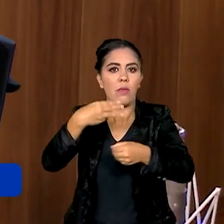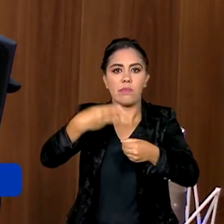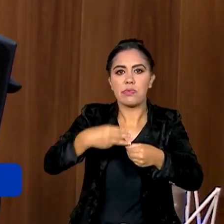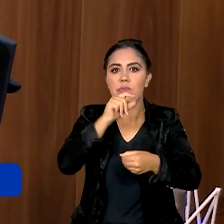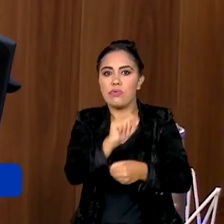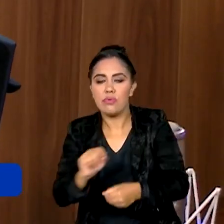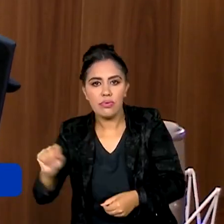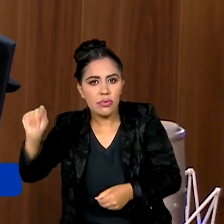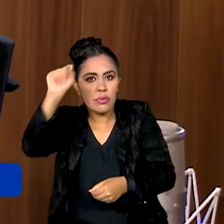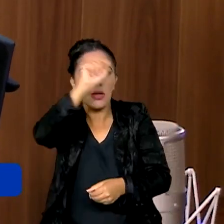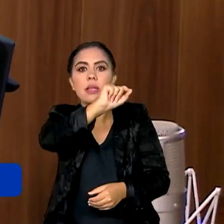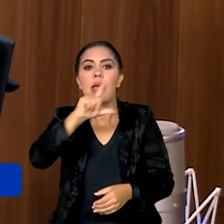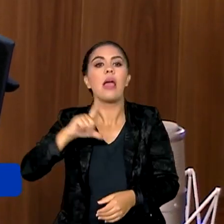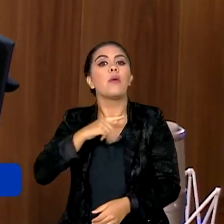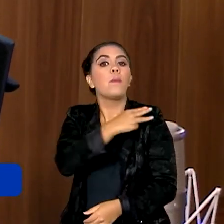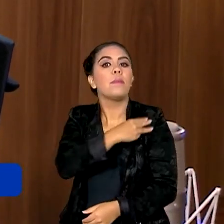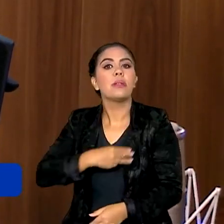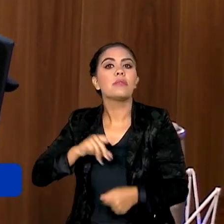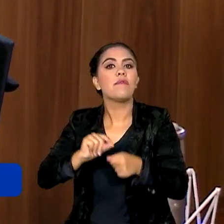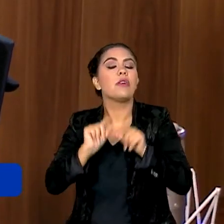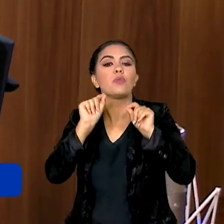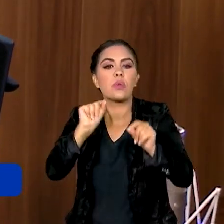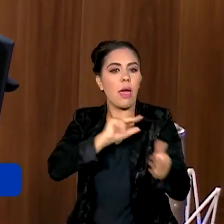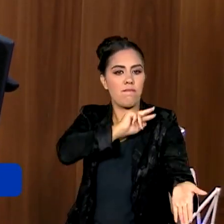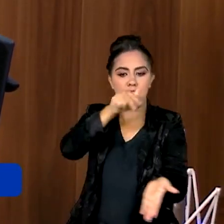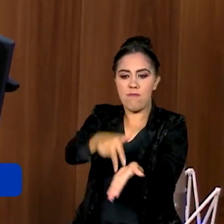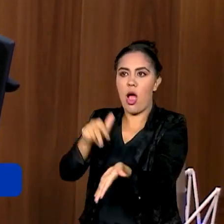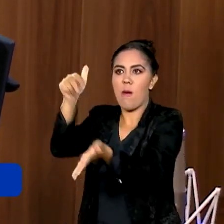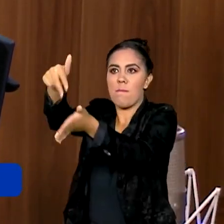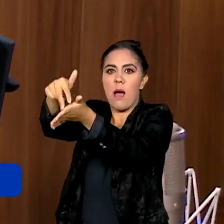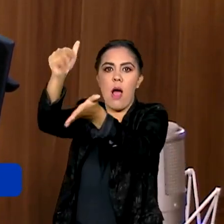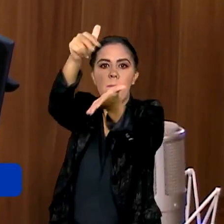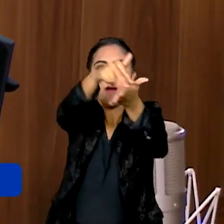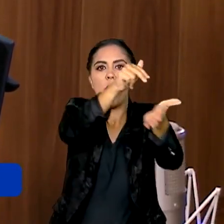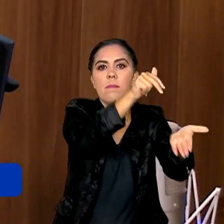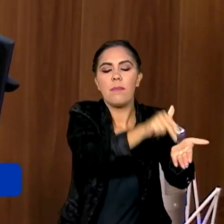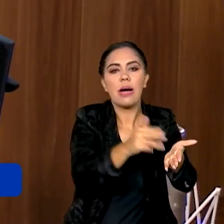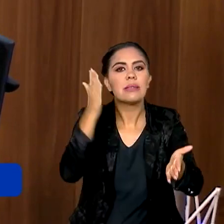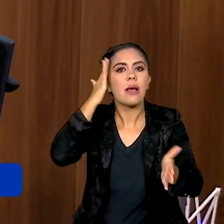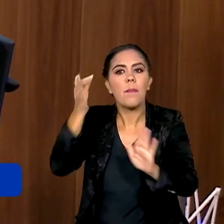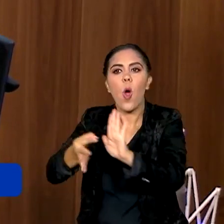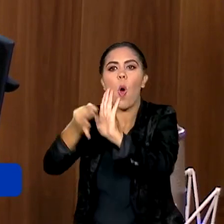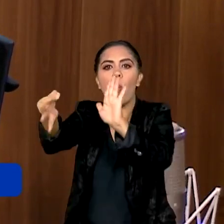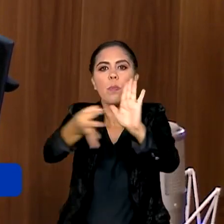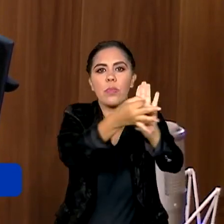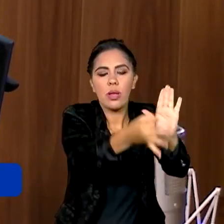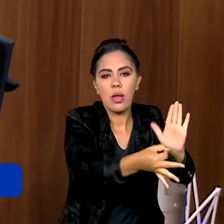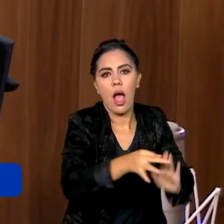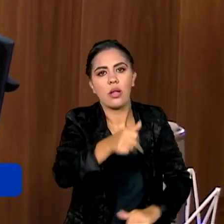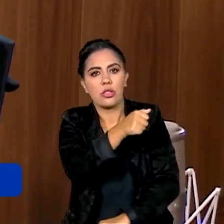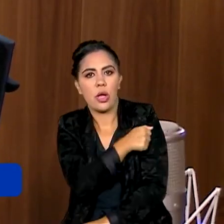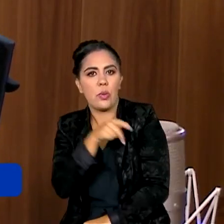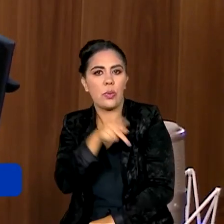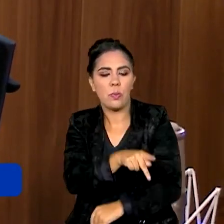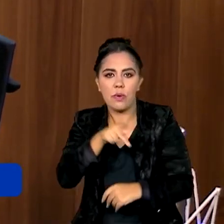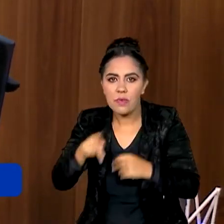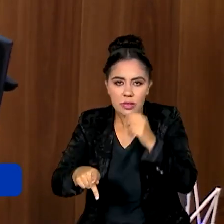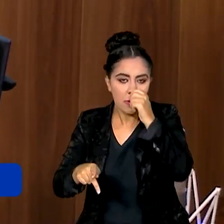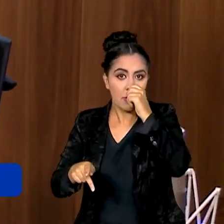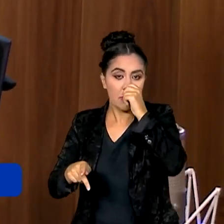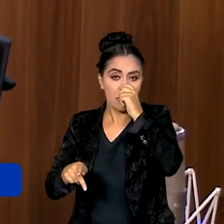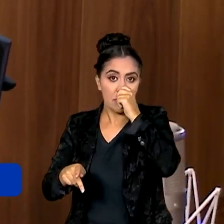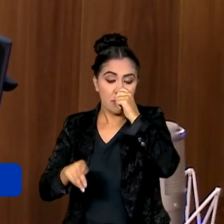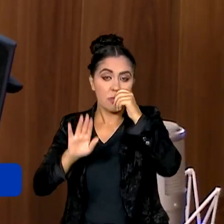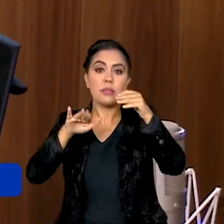ouvindo diversas entidades, ouvindo a opinião de professores, de alunos, dos estados, dos municípios, e chegou